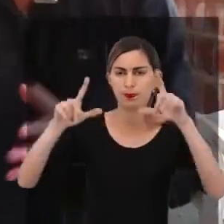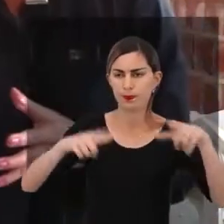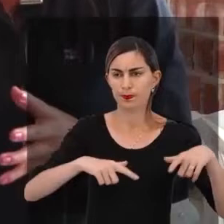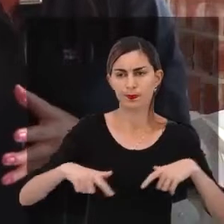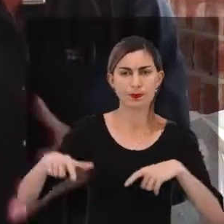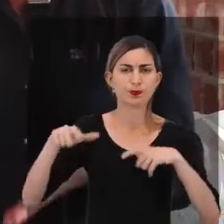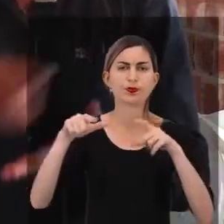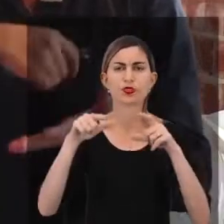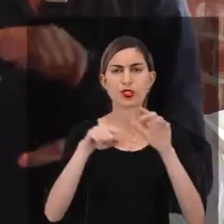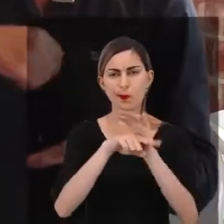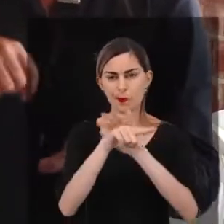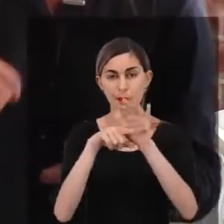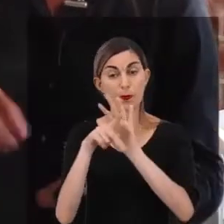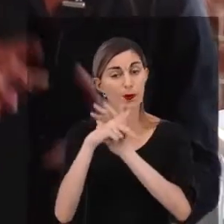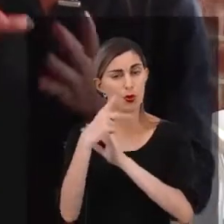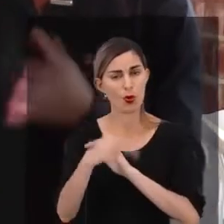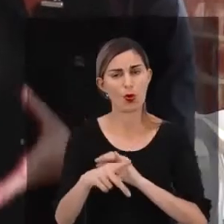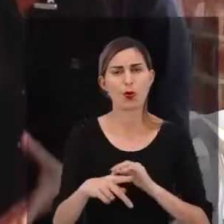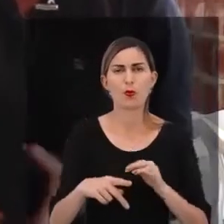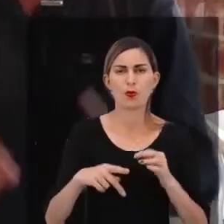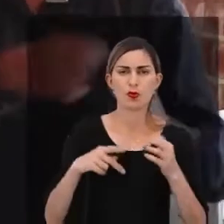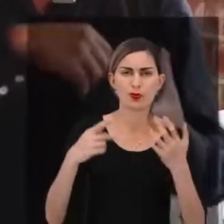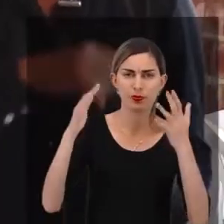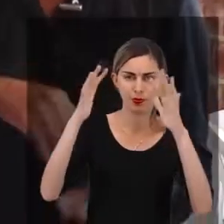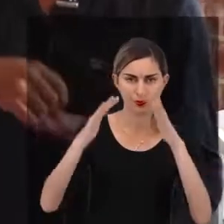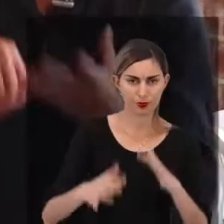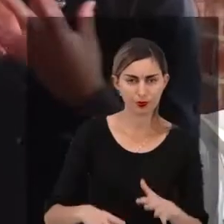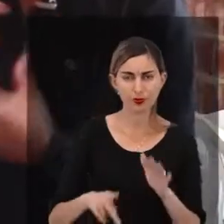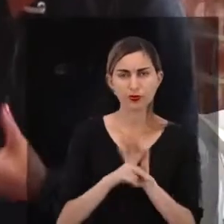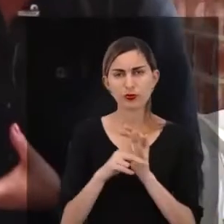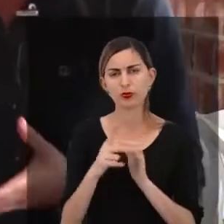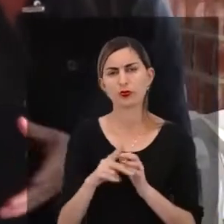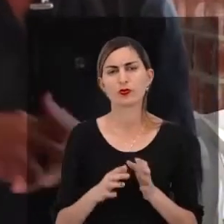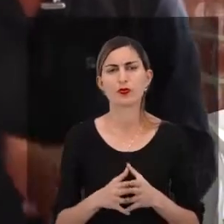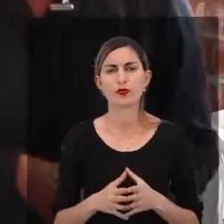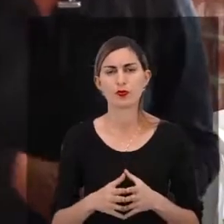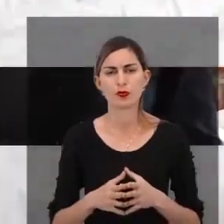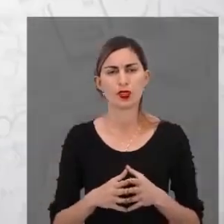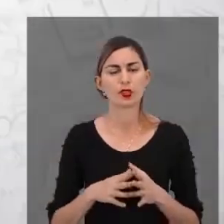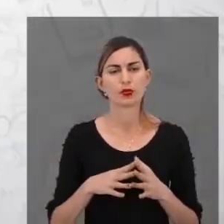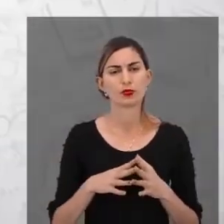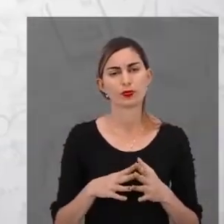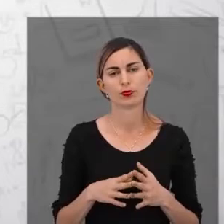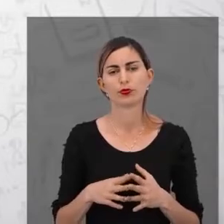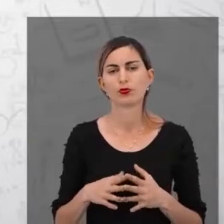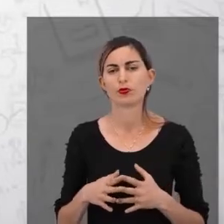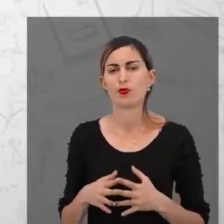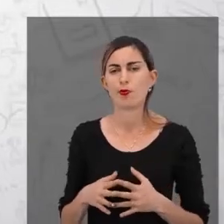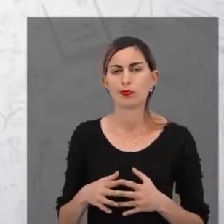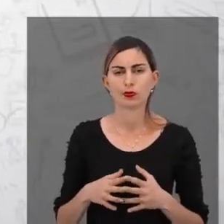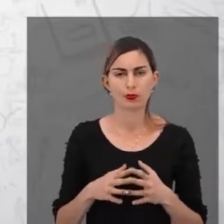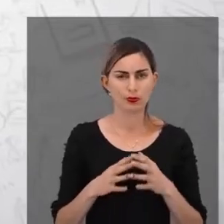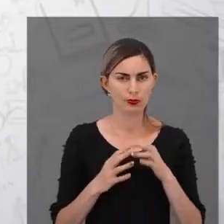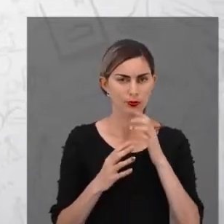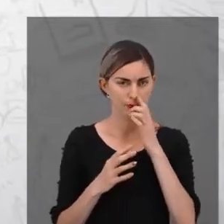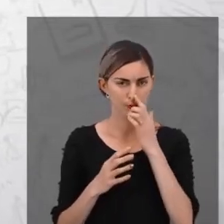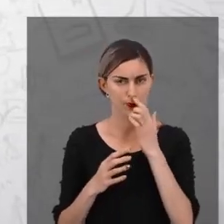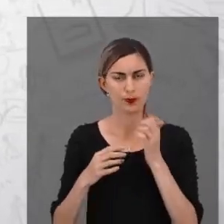tipo um espaço confinado, eu vou ter uma específica só para aquilo, demolição específica só para aquilo, né?